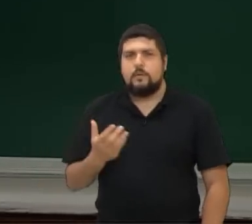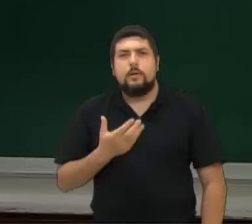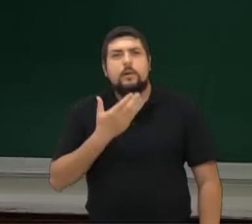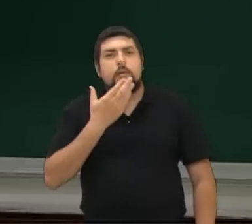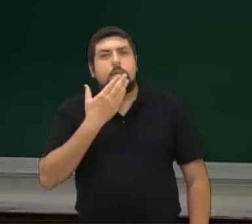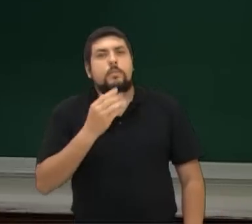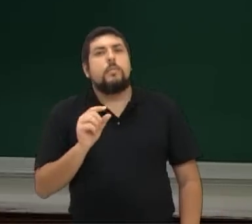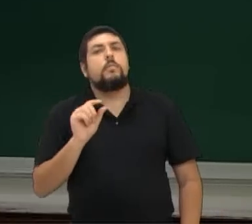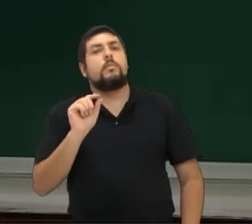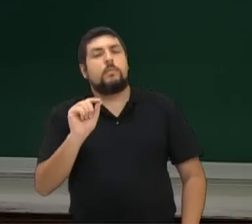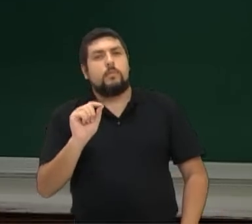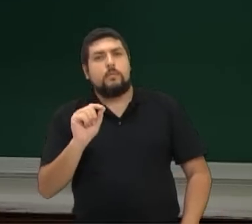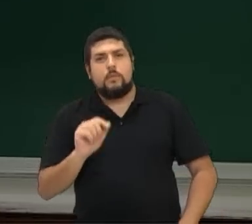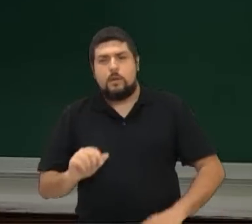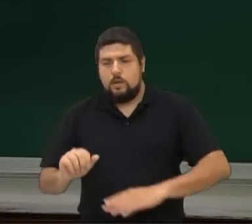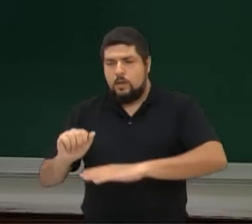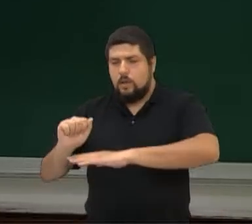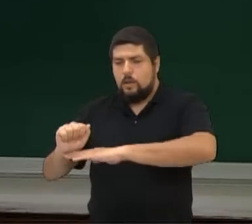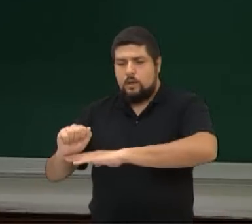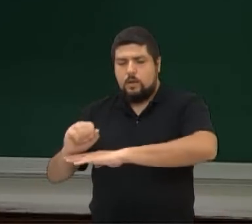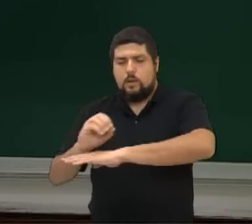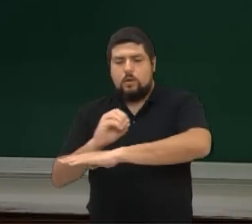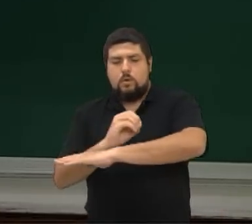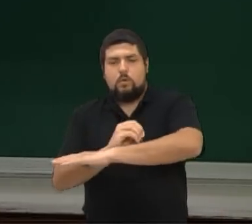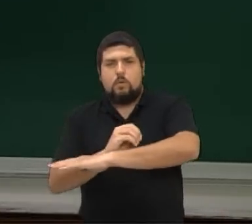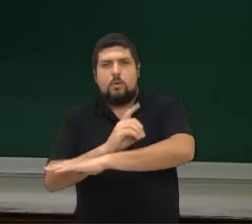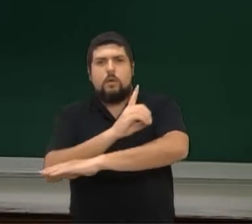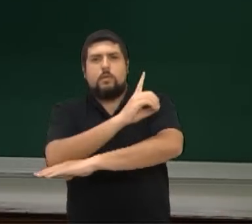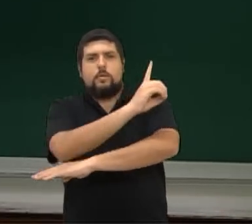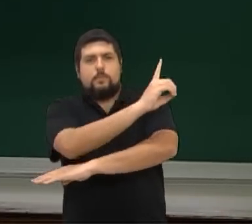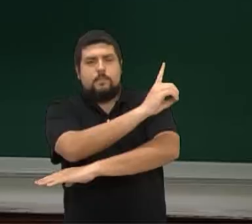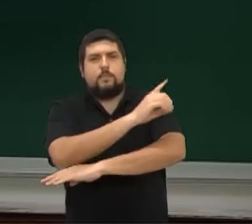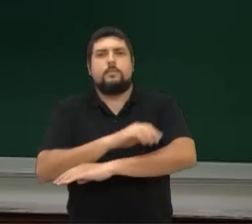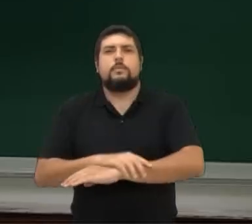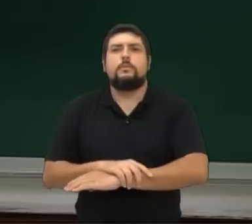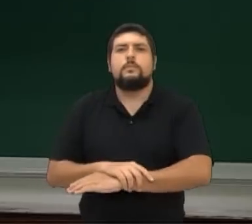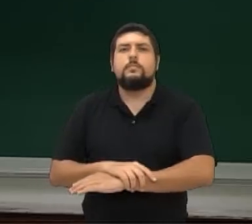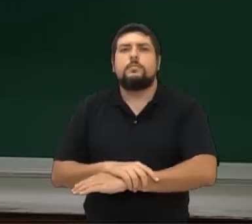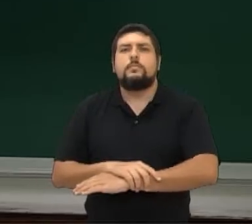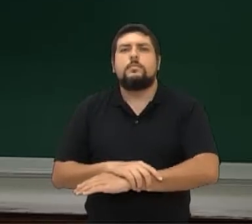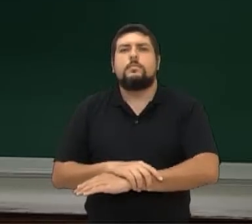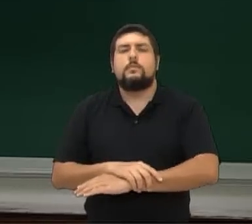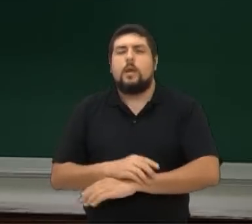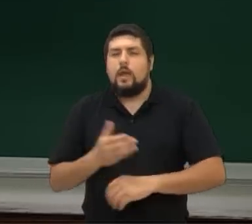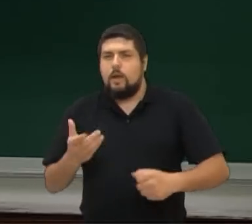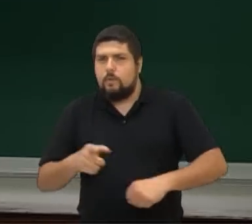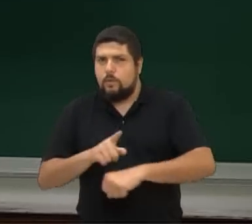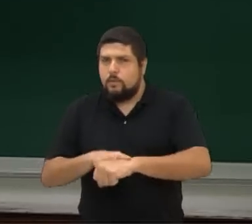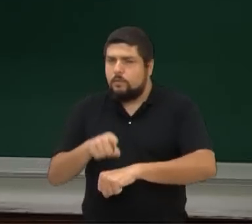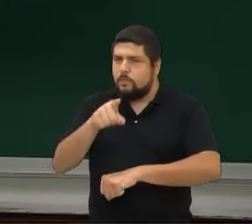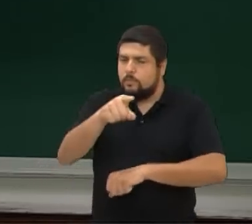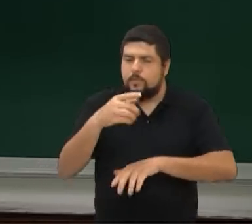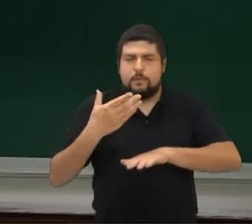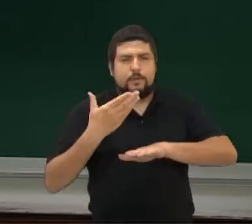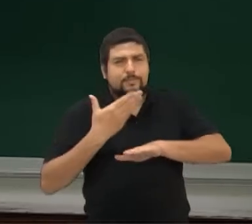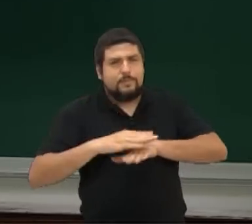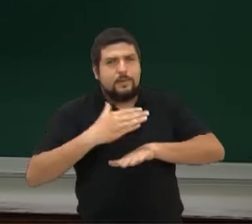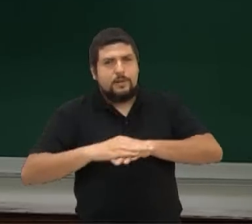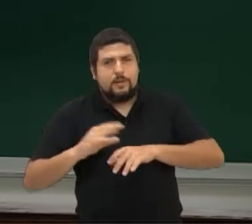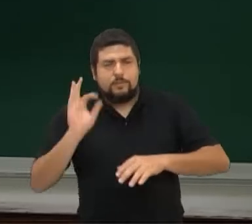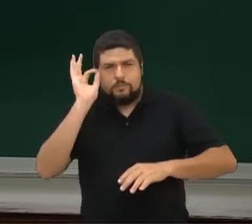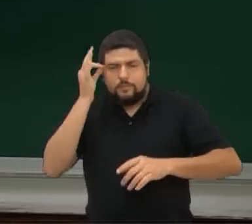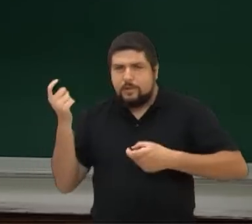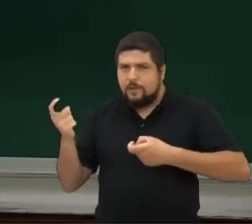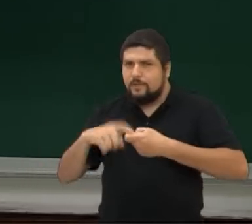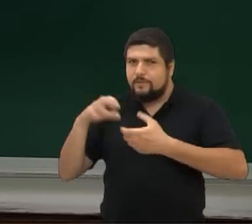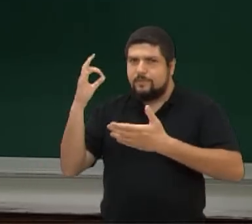determinar a medida do ângulo AOD. A professora vai dar um tempinho para vocês fazerem essas medidas e a gente já